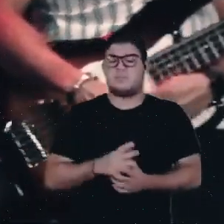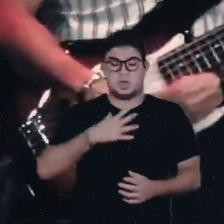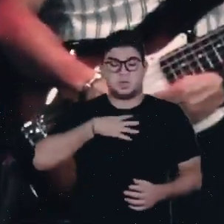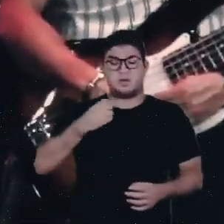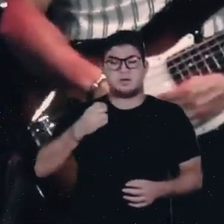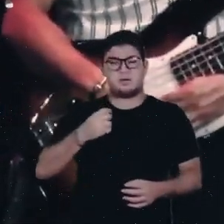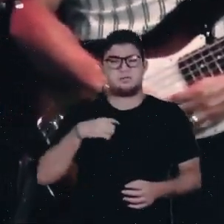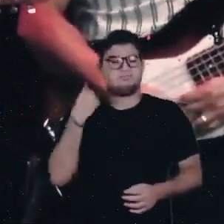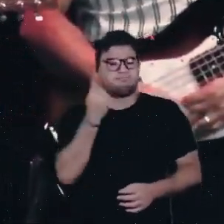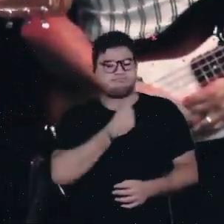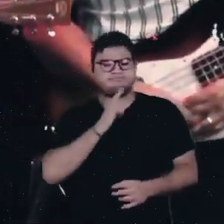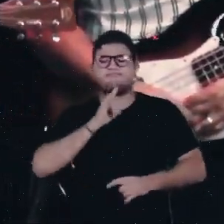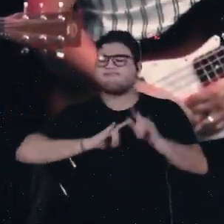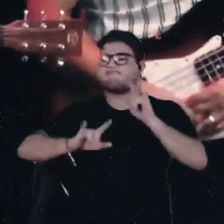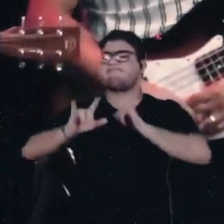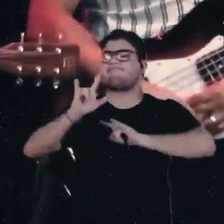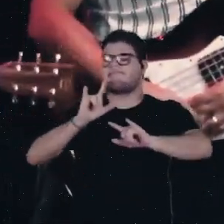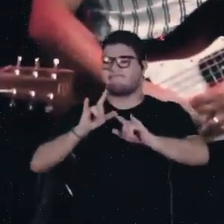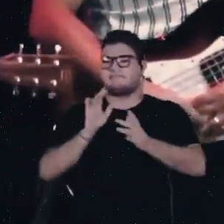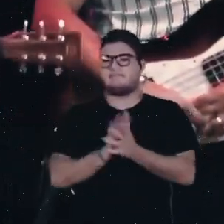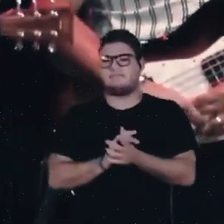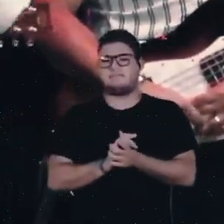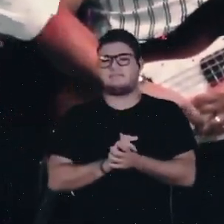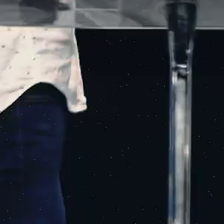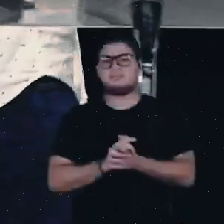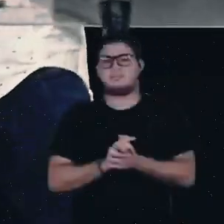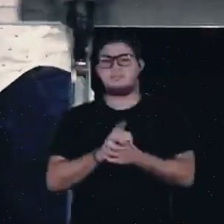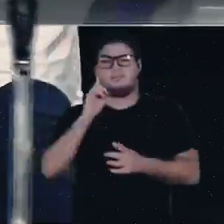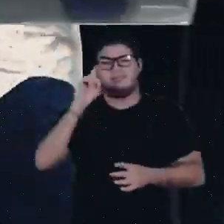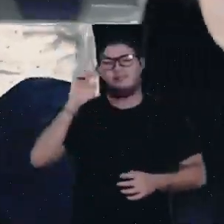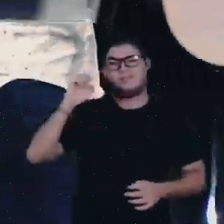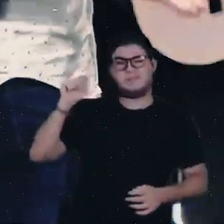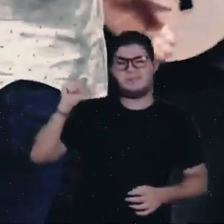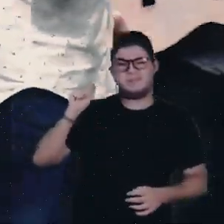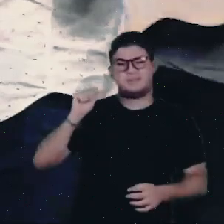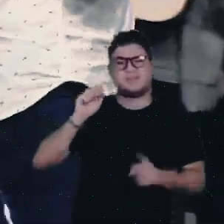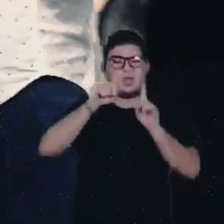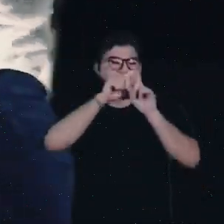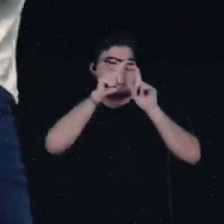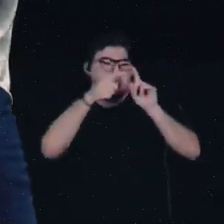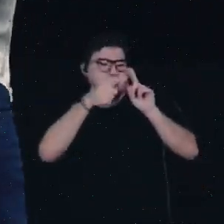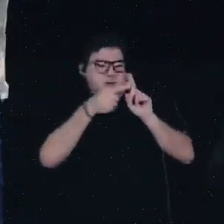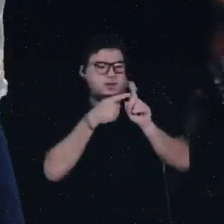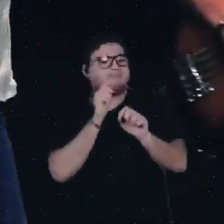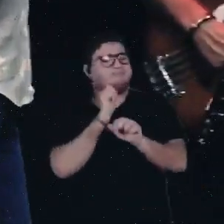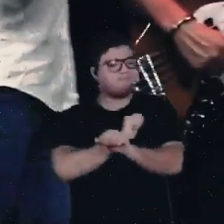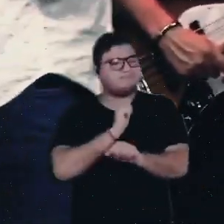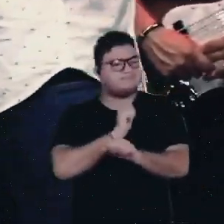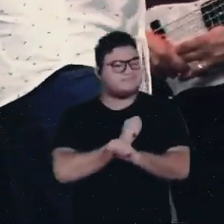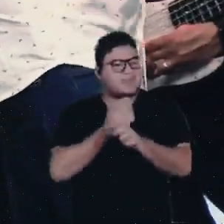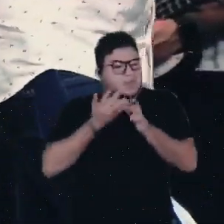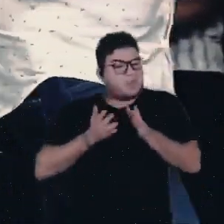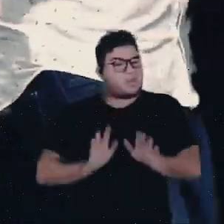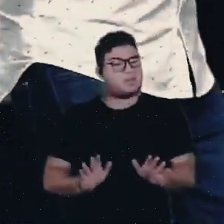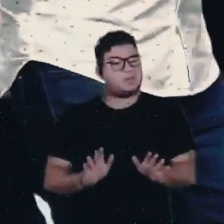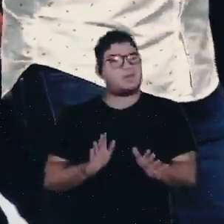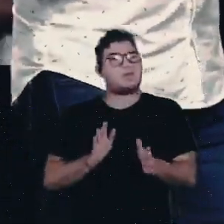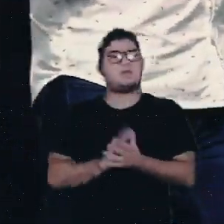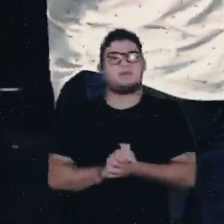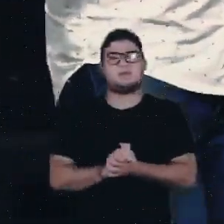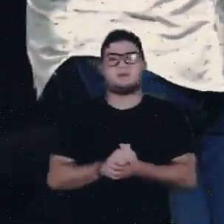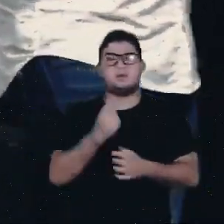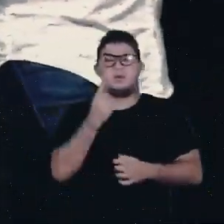Sabe, a gente ama. Deinha está grávida, filho. Daqui a pouco está nascendo, novembro, né? Um